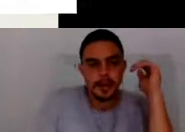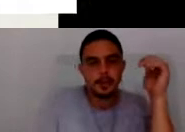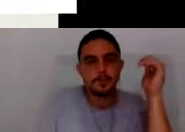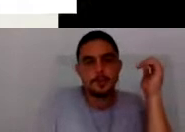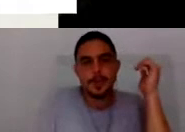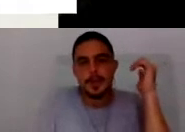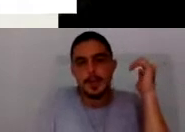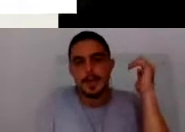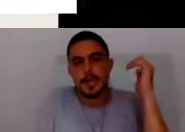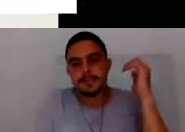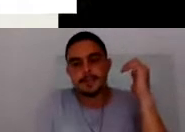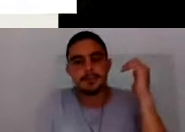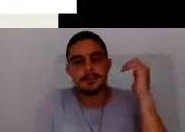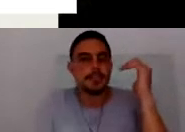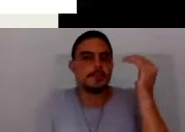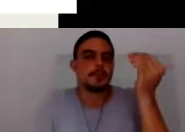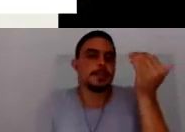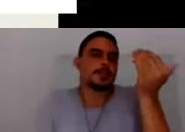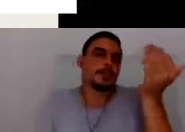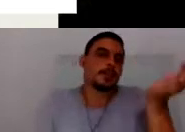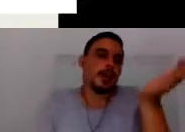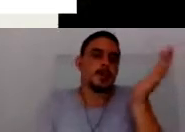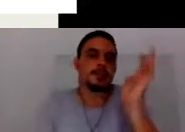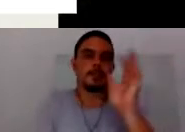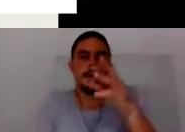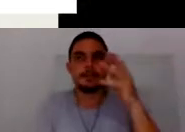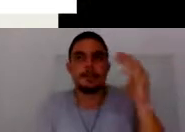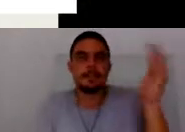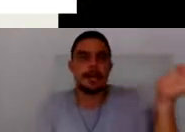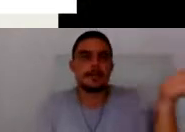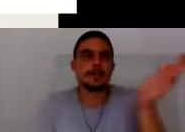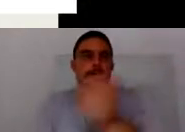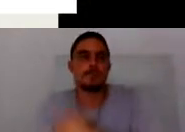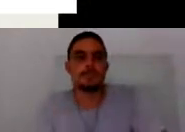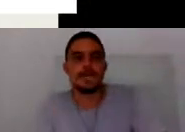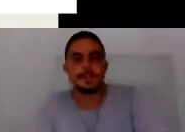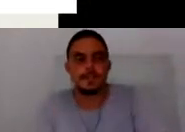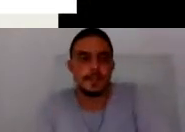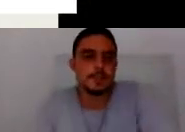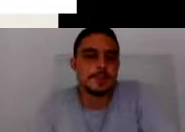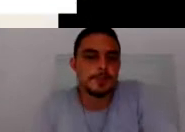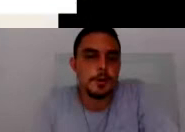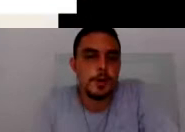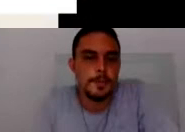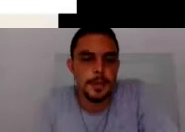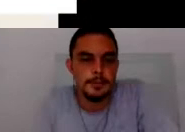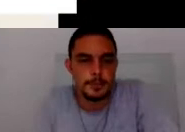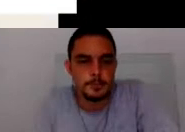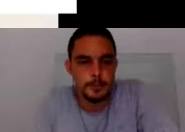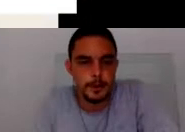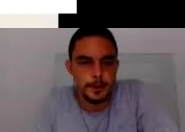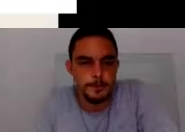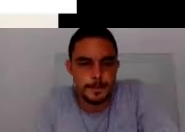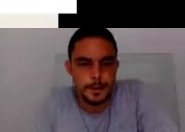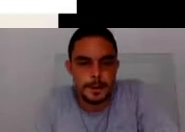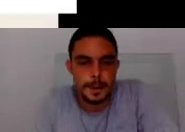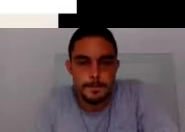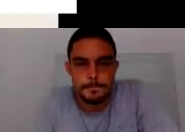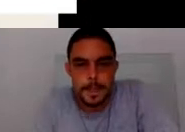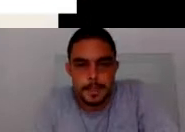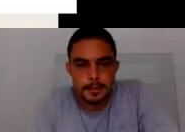as tabelas que falam se a velocidade de infiltração está alta ou baixa, baseado na quantidade em centímetros ou milímetros por